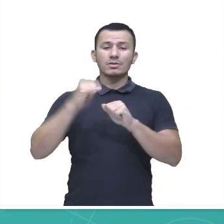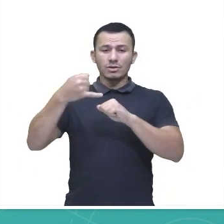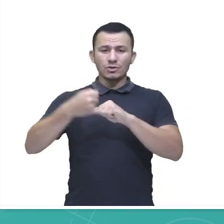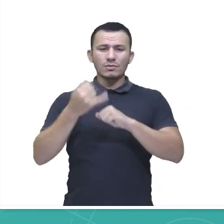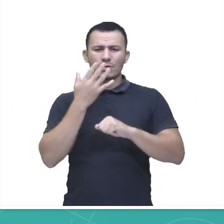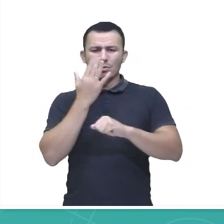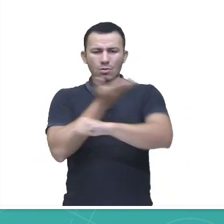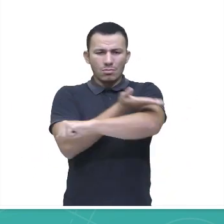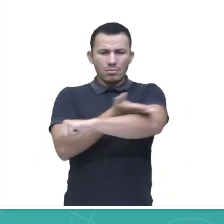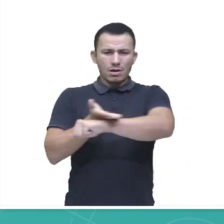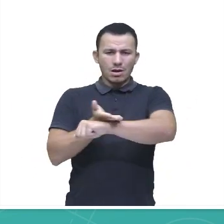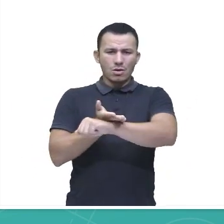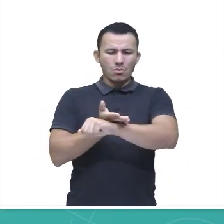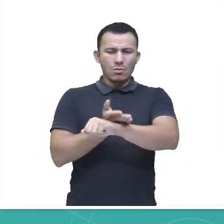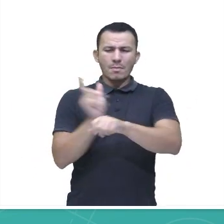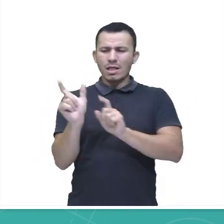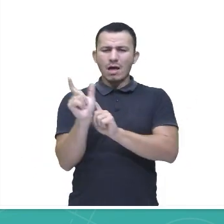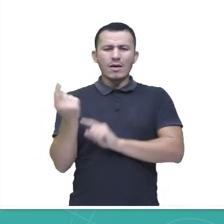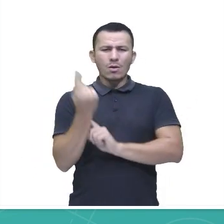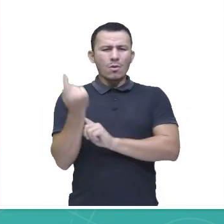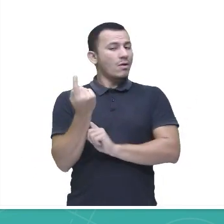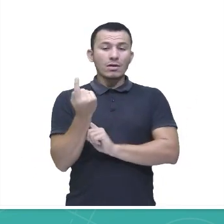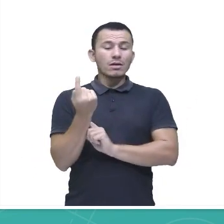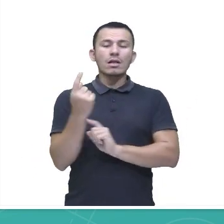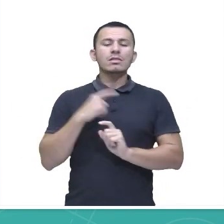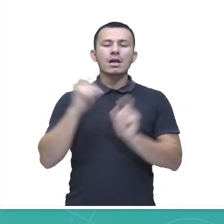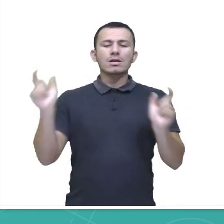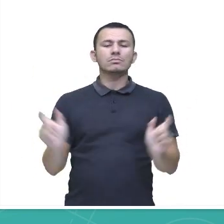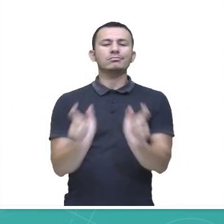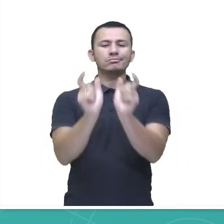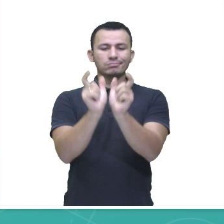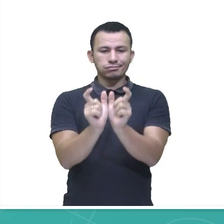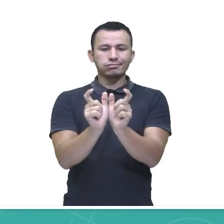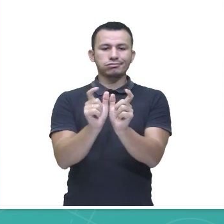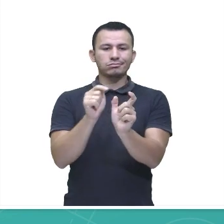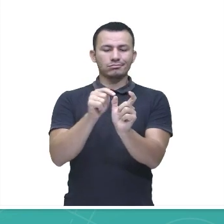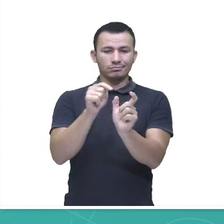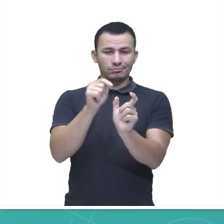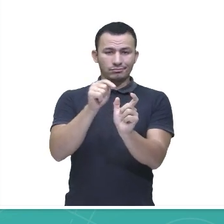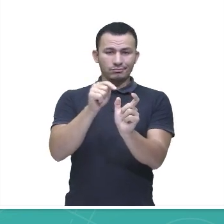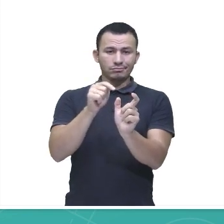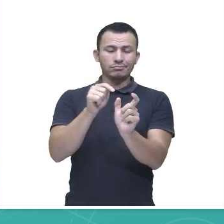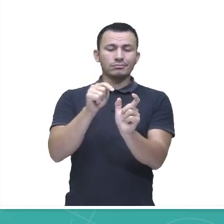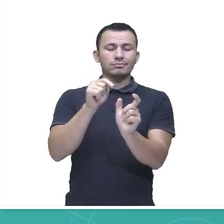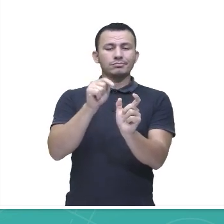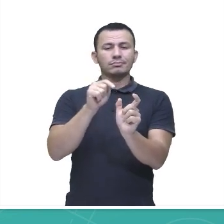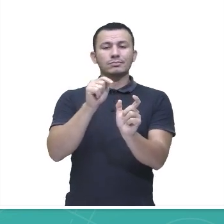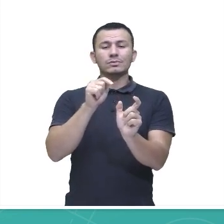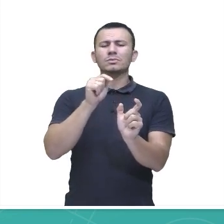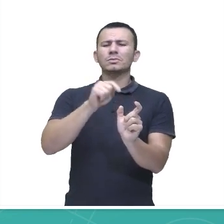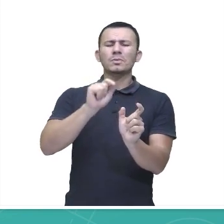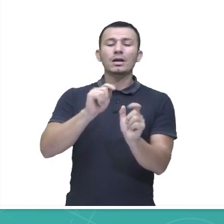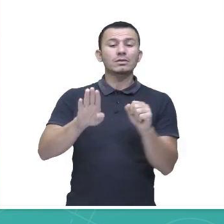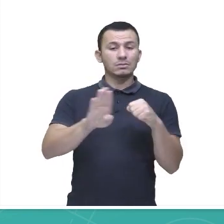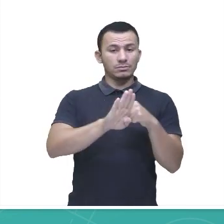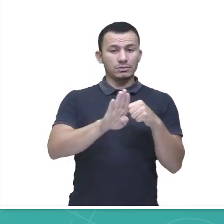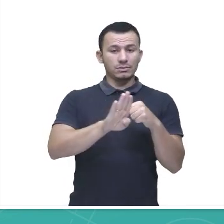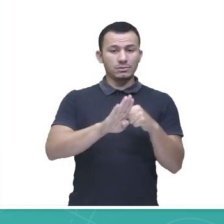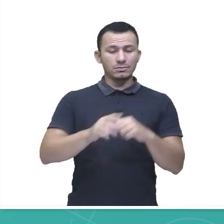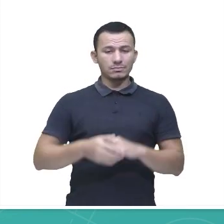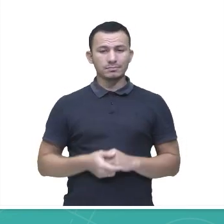não vem sozinho, ele está sempre acompanhado, né, do